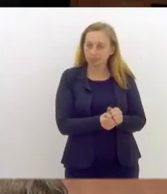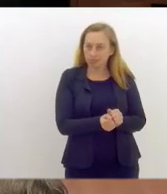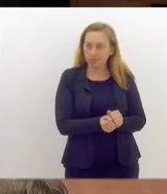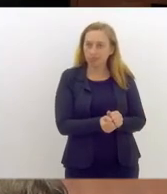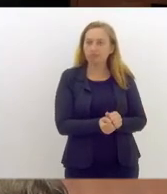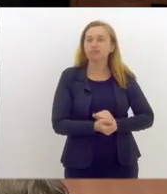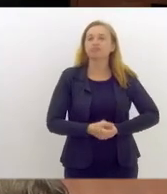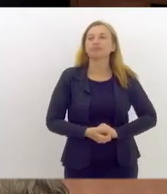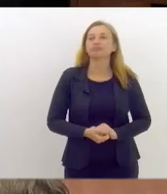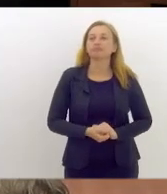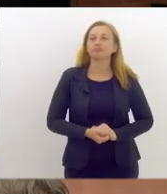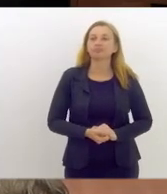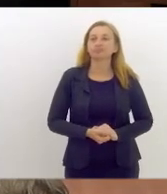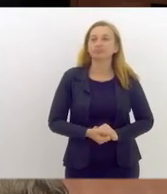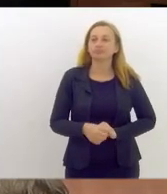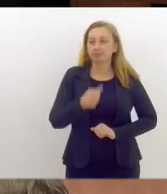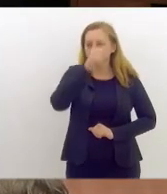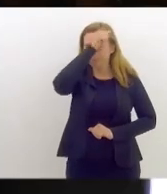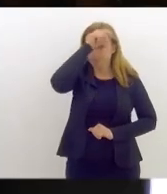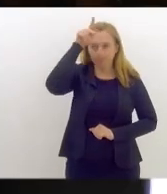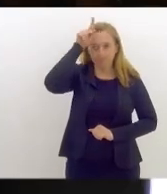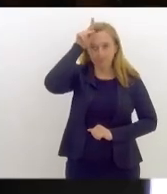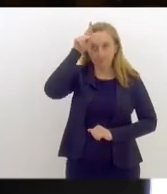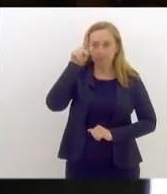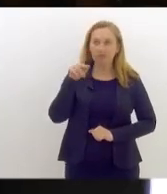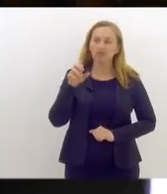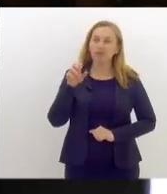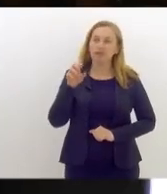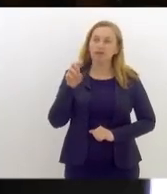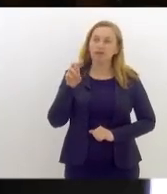vossa excelência o prefeito Waguinho